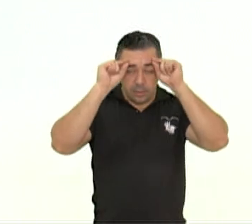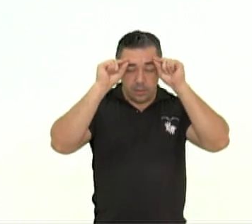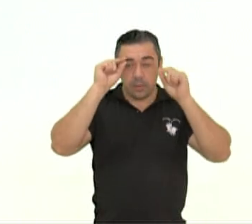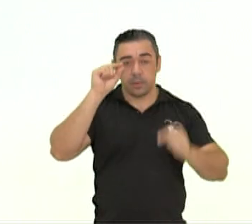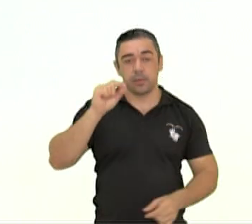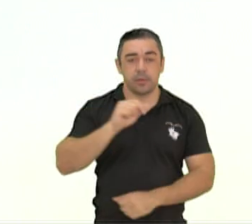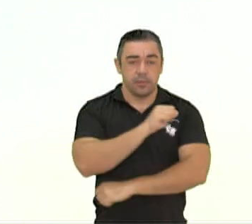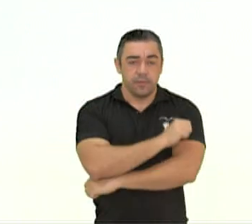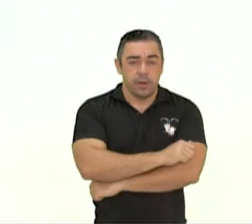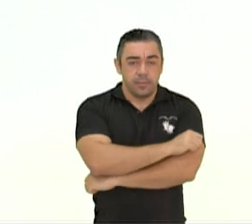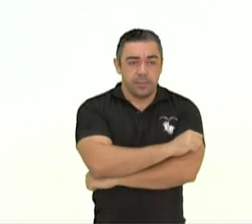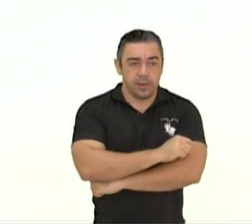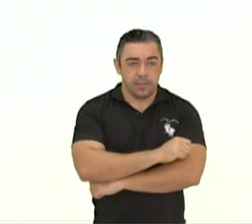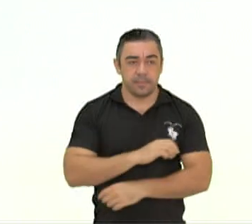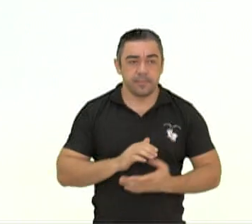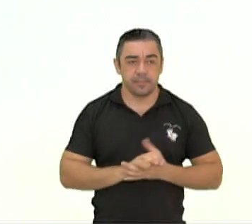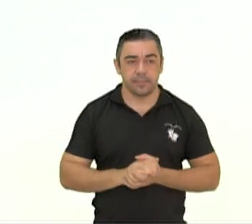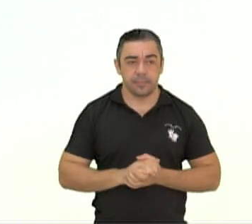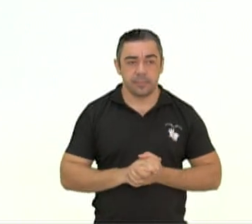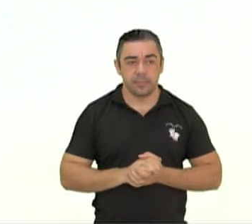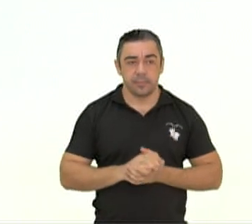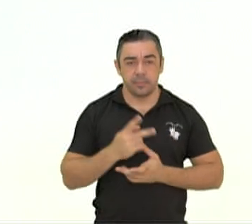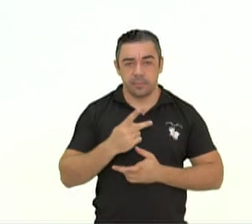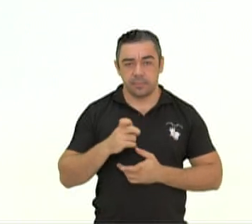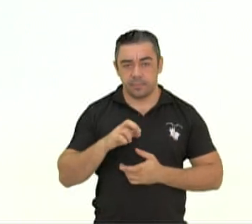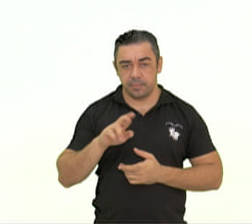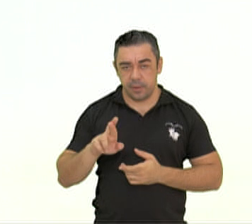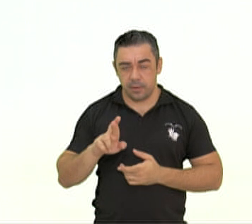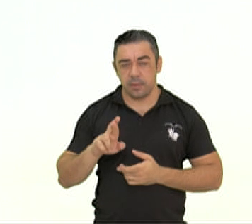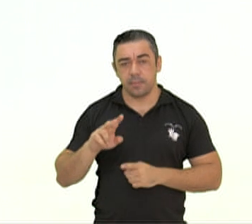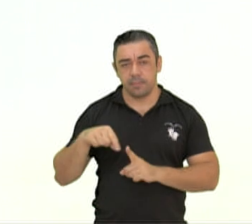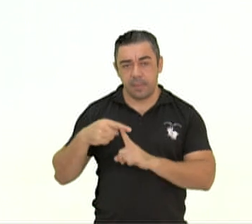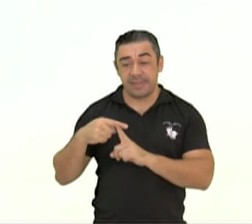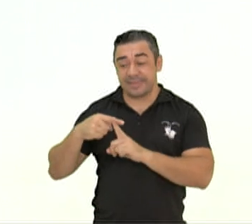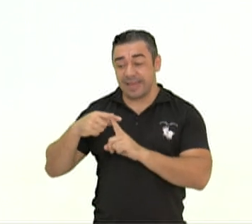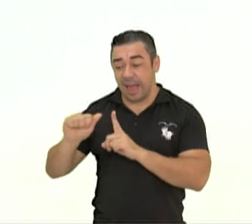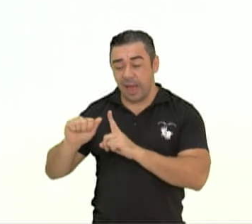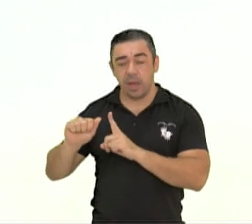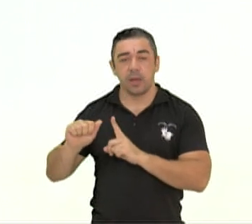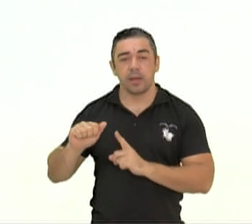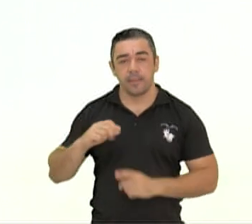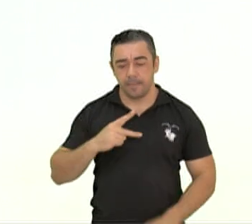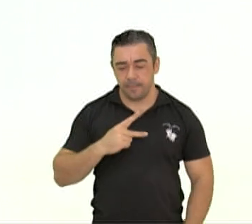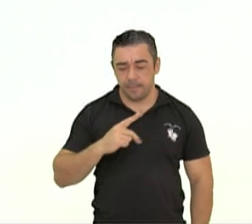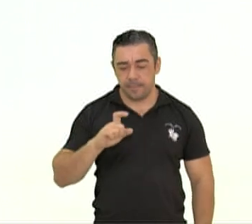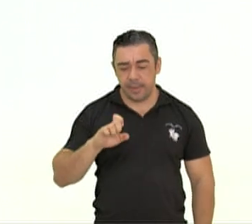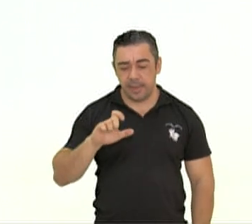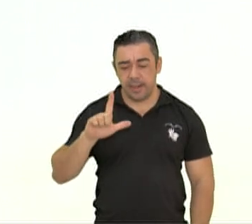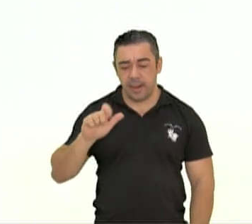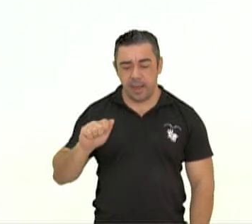na verdade, ali é per mais a, ok? Então, pela enfermeira ali.